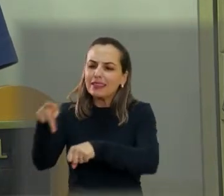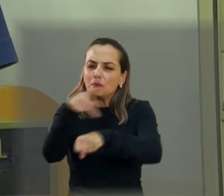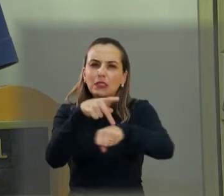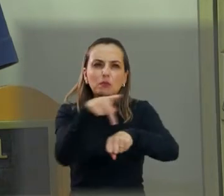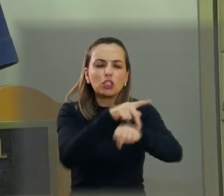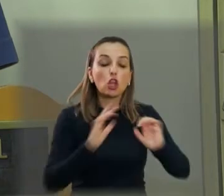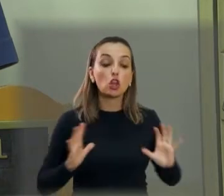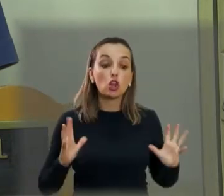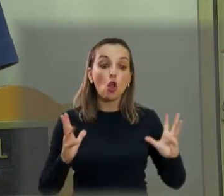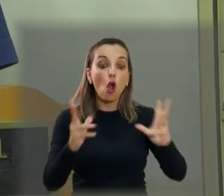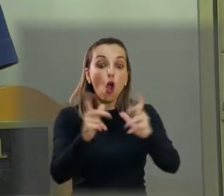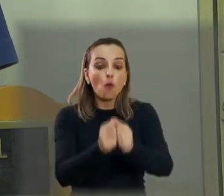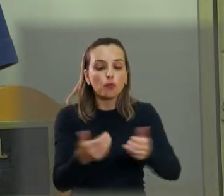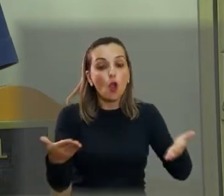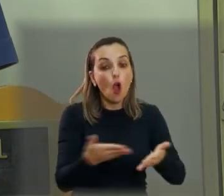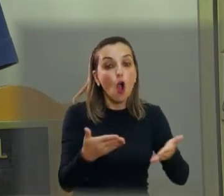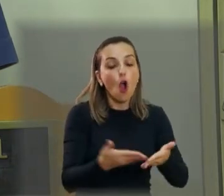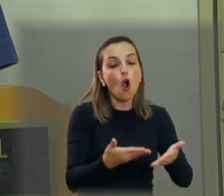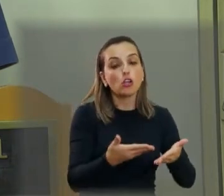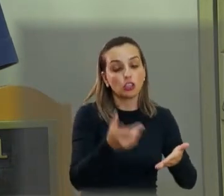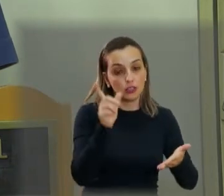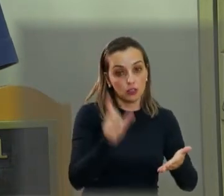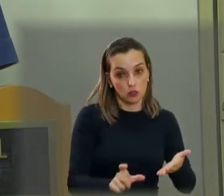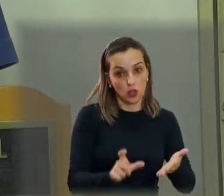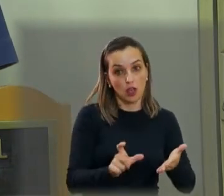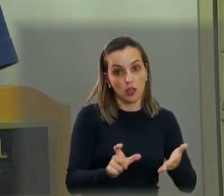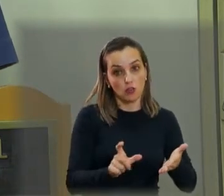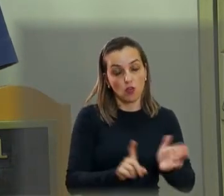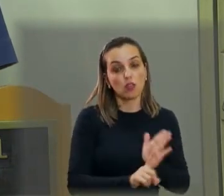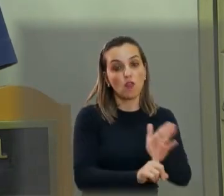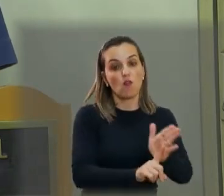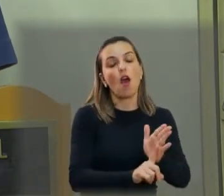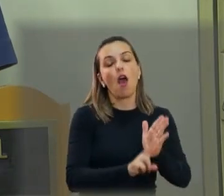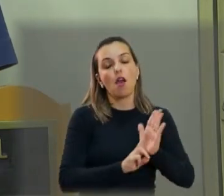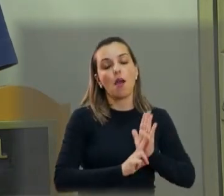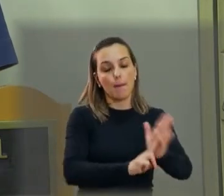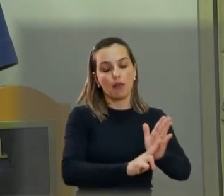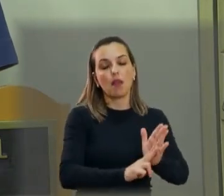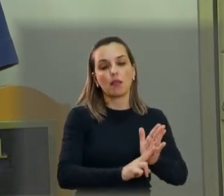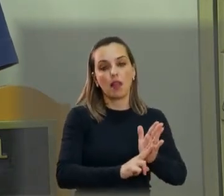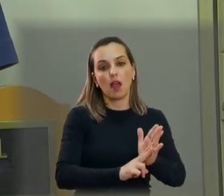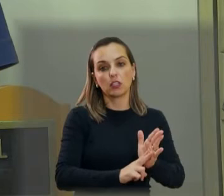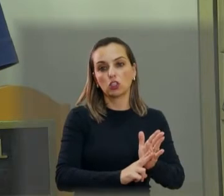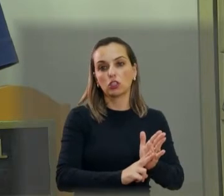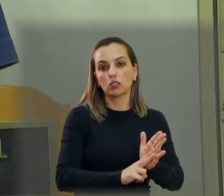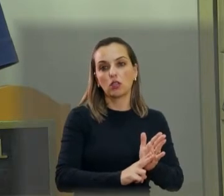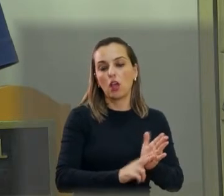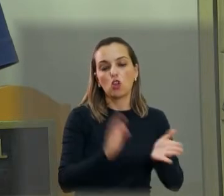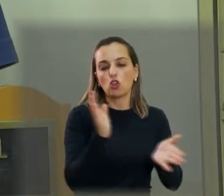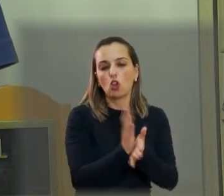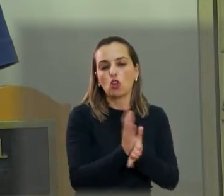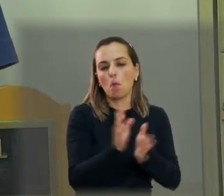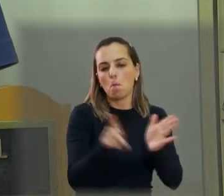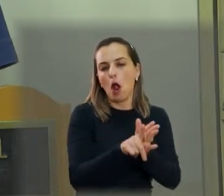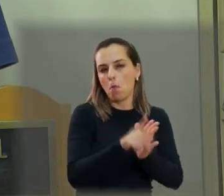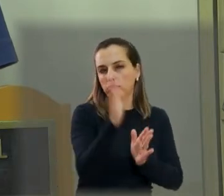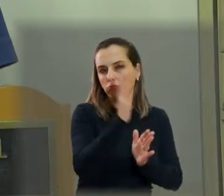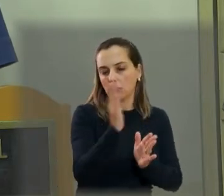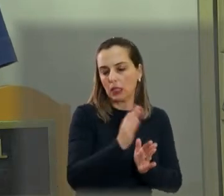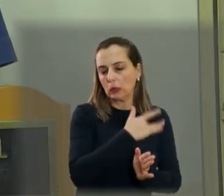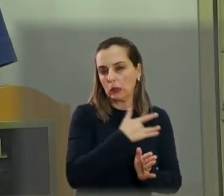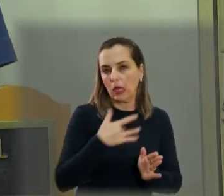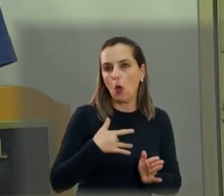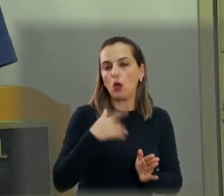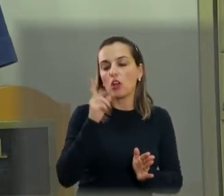nós recebemos uma representante da Organização Pan-Americana de Saúde. Ela vem colocando também essa questão, essa